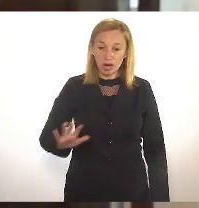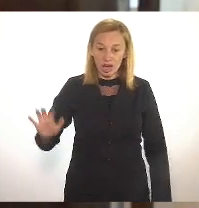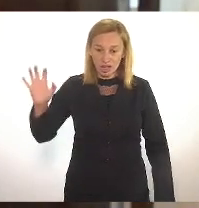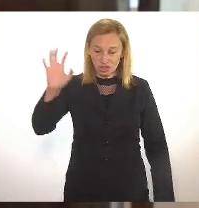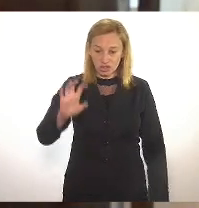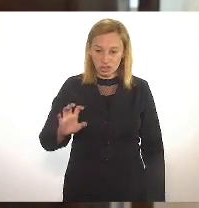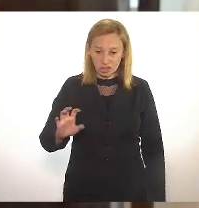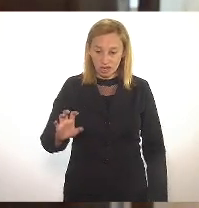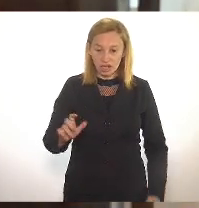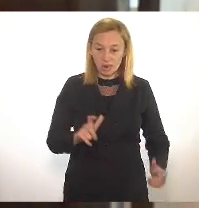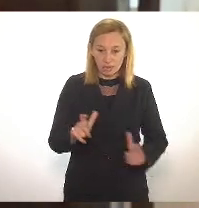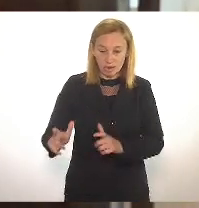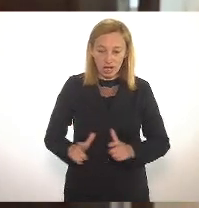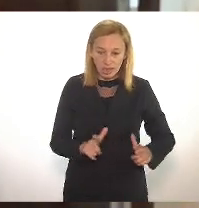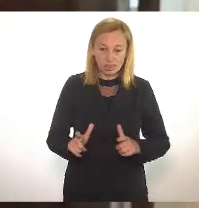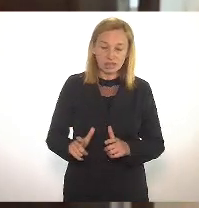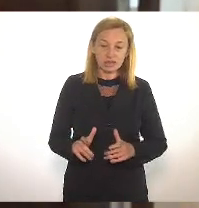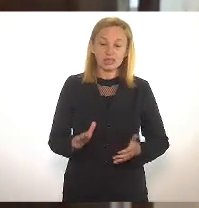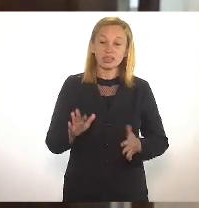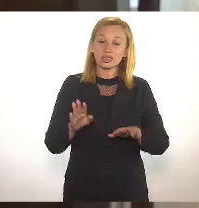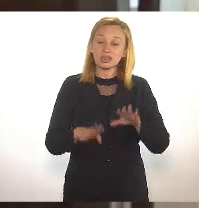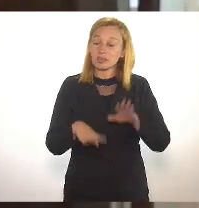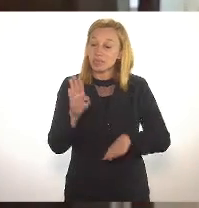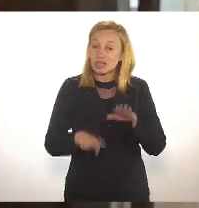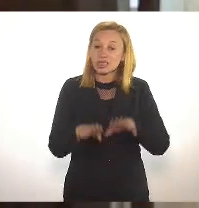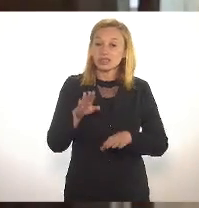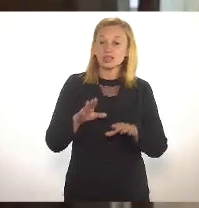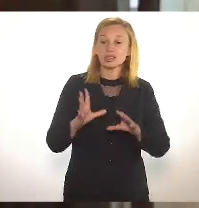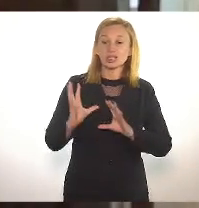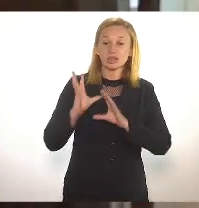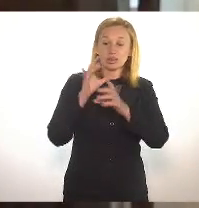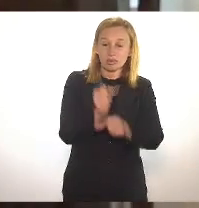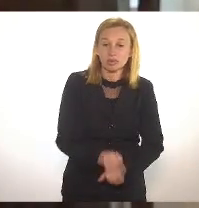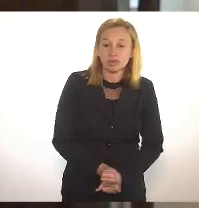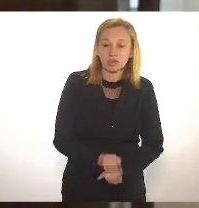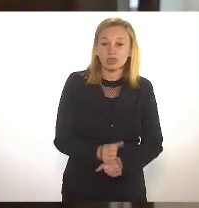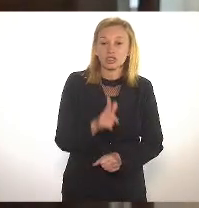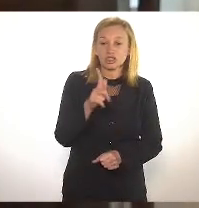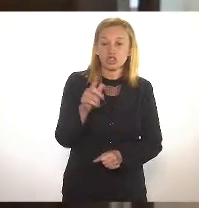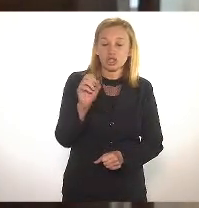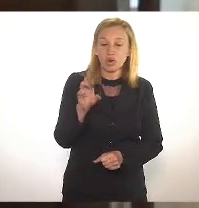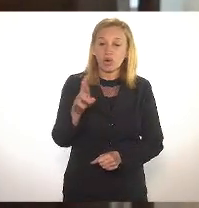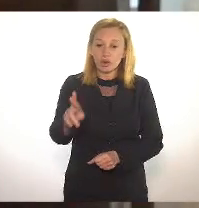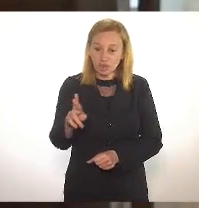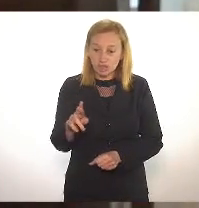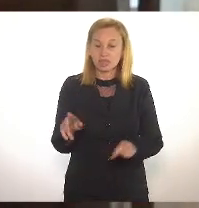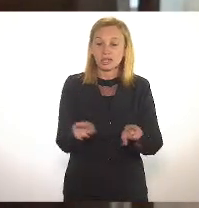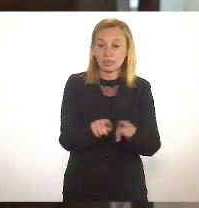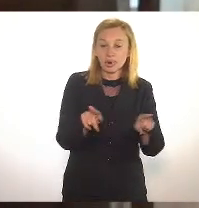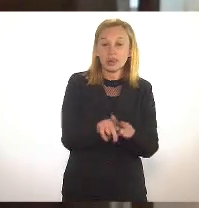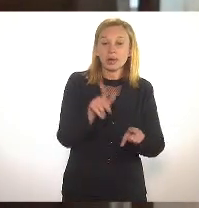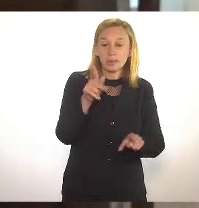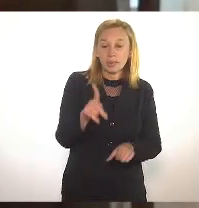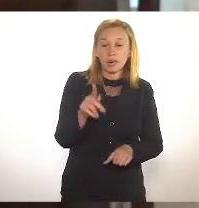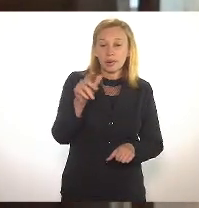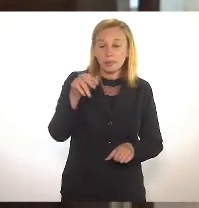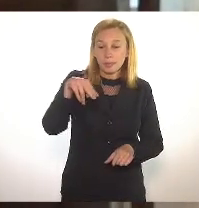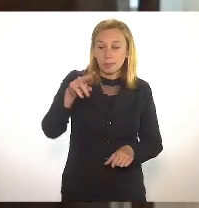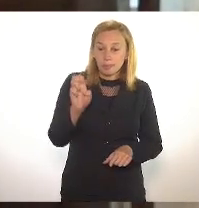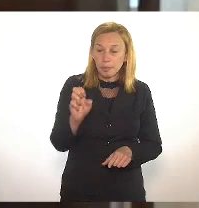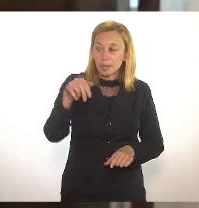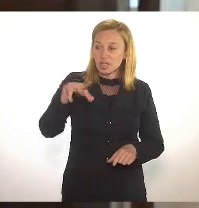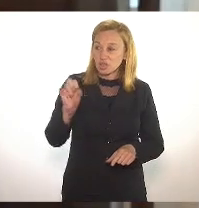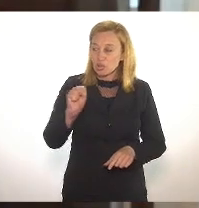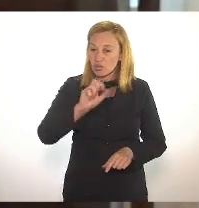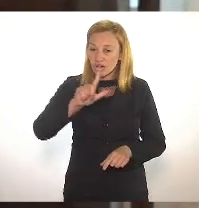independente da contagem de votos na Geórgia e na Pensilvânia. Na